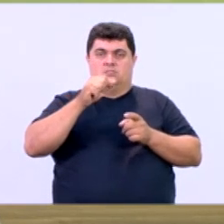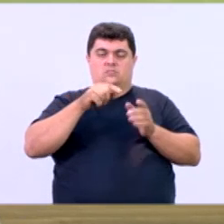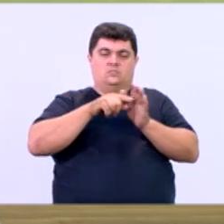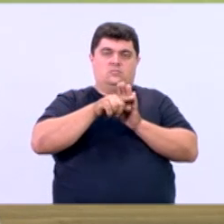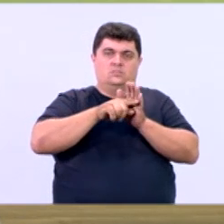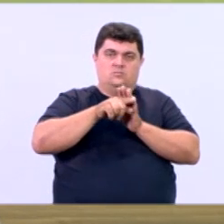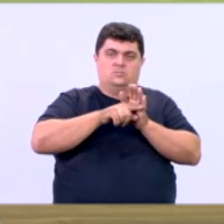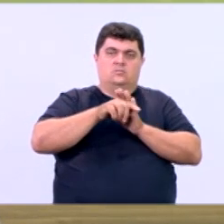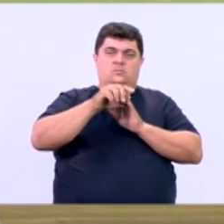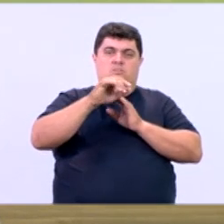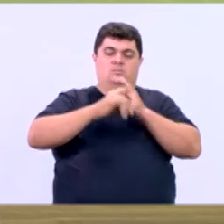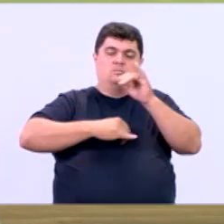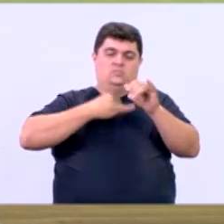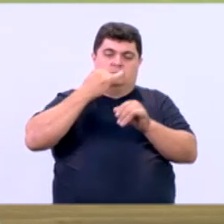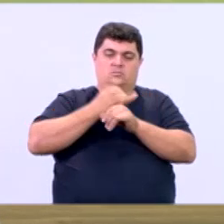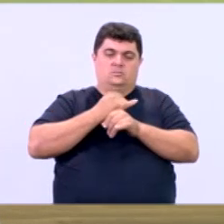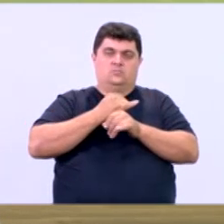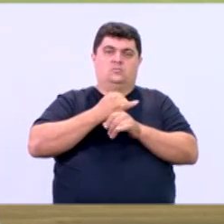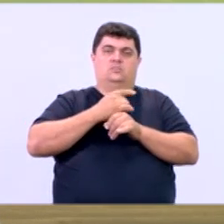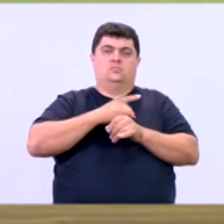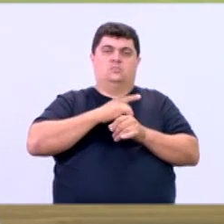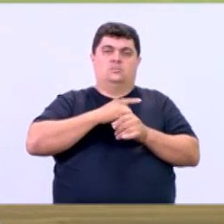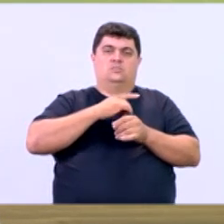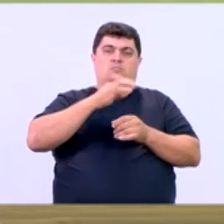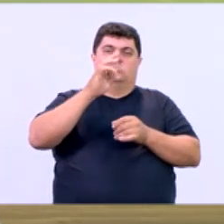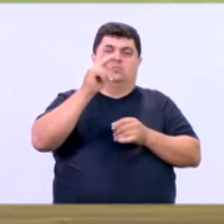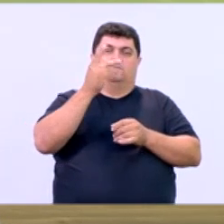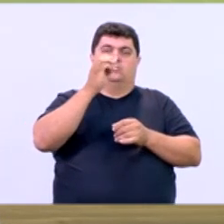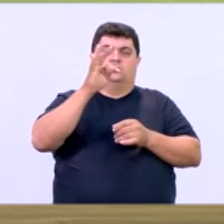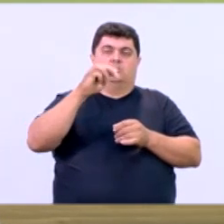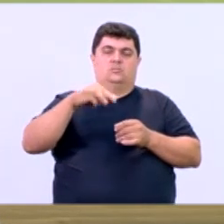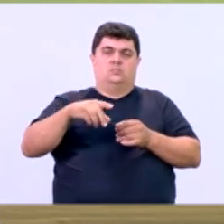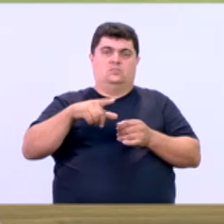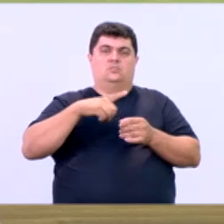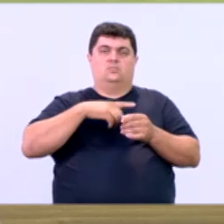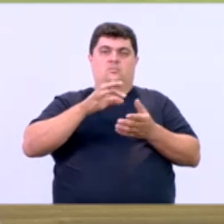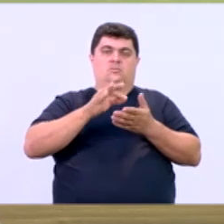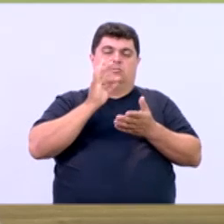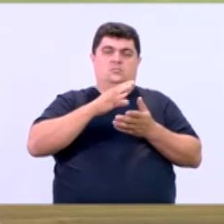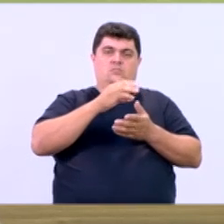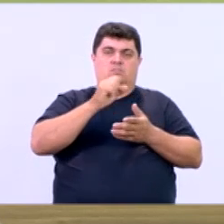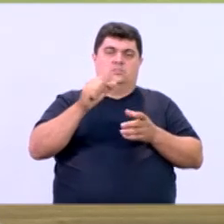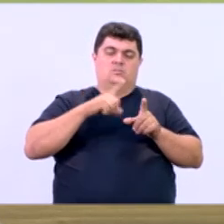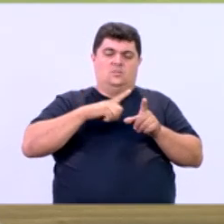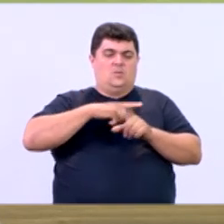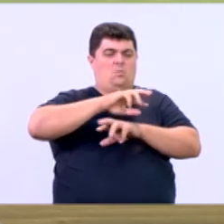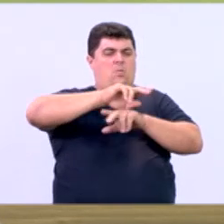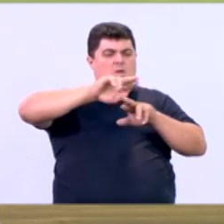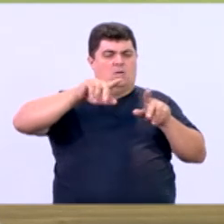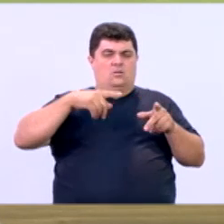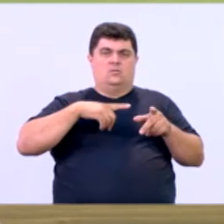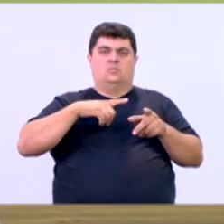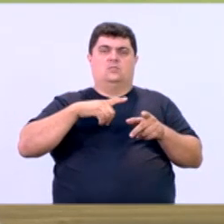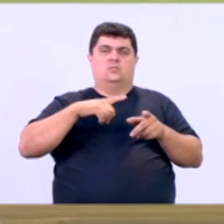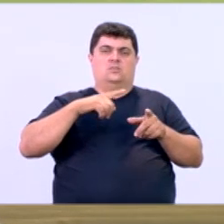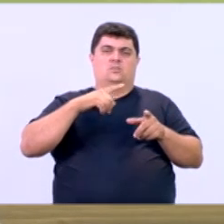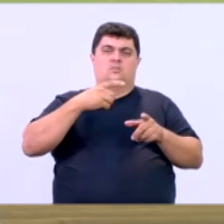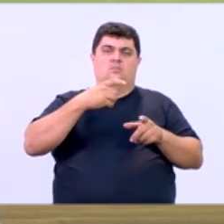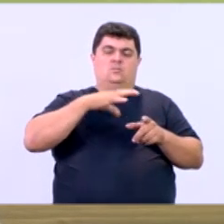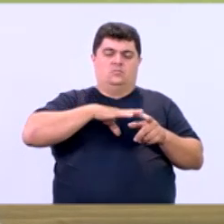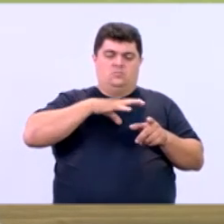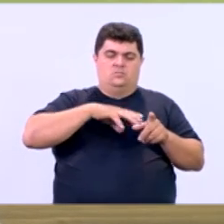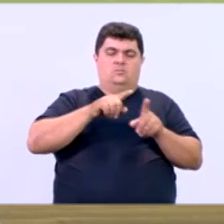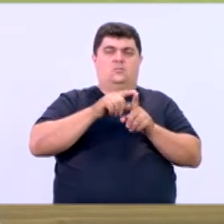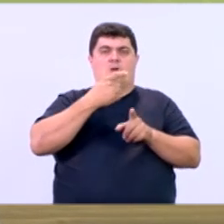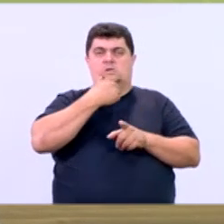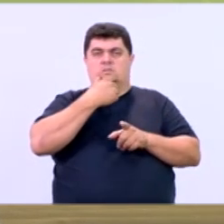consultando sites que fornecem tutoriais de HTML, né? JavaScript e CSS existem bastante, tanto em língua inglesa quanto